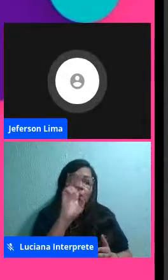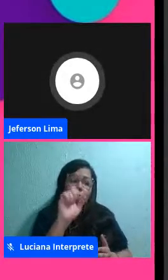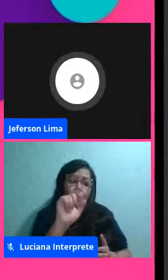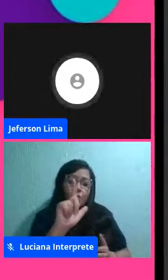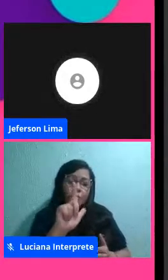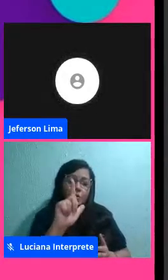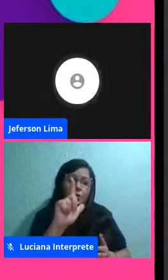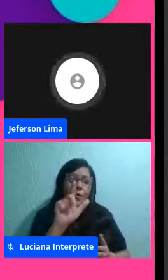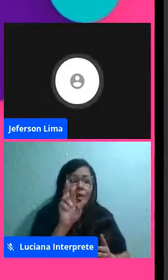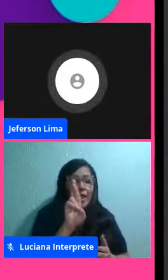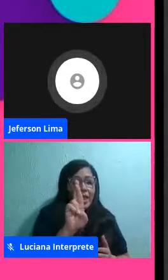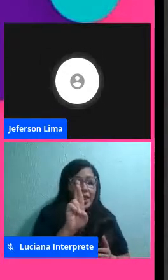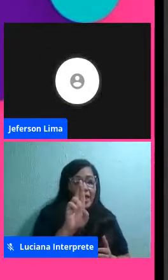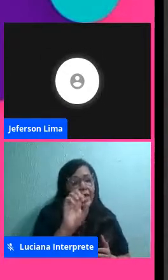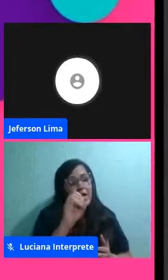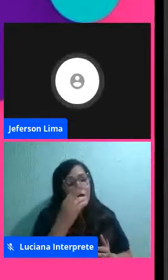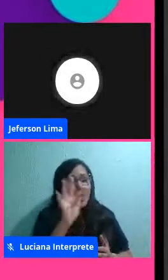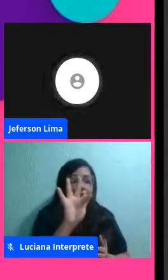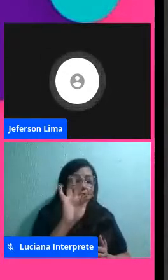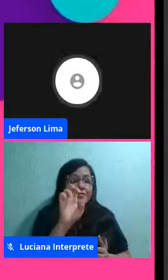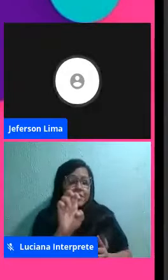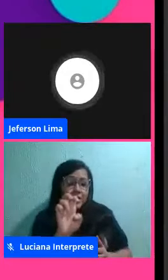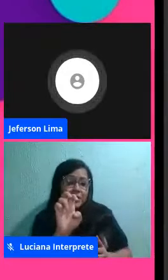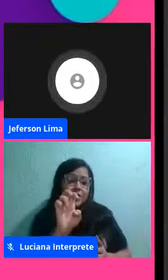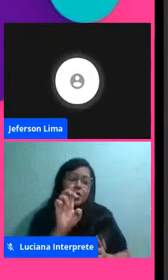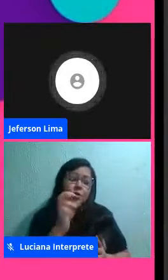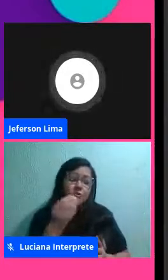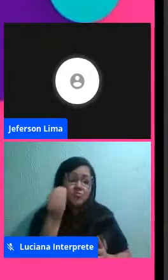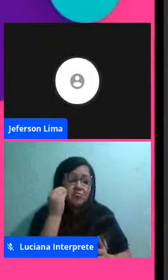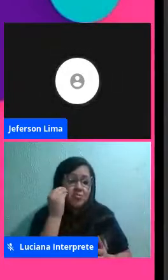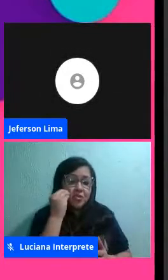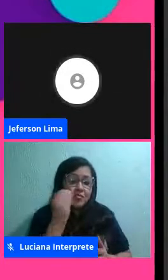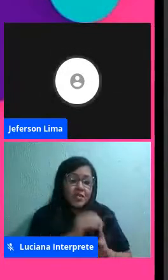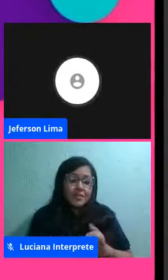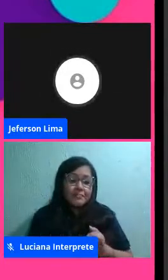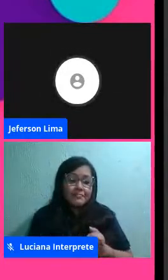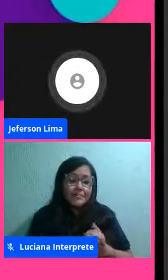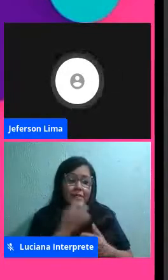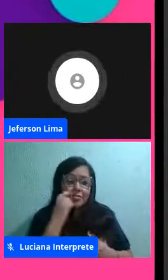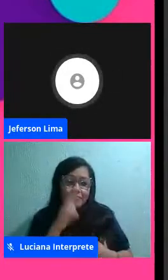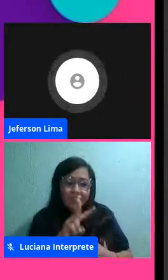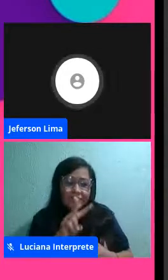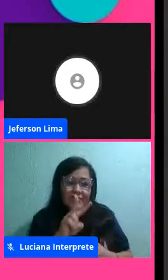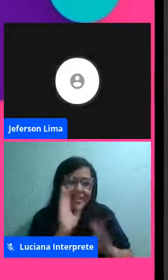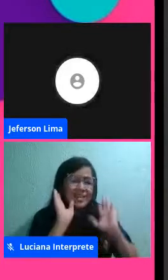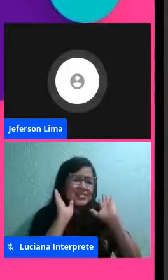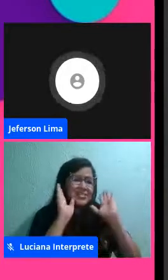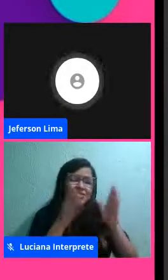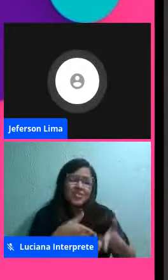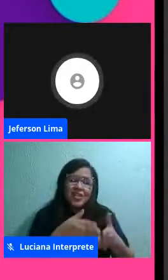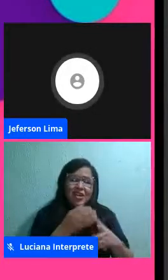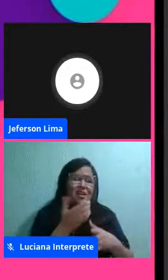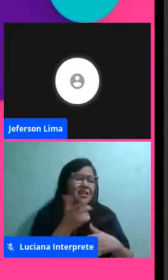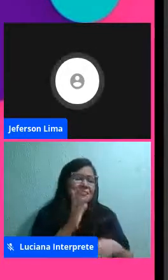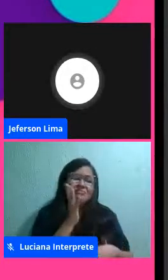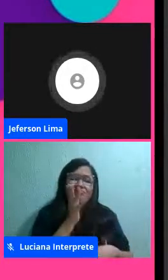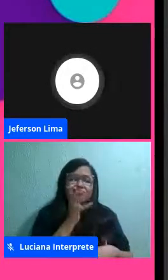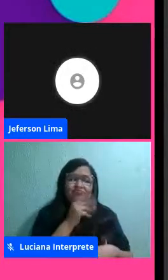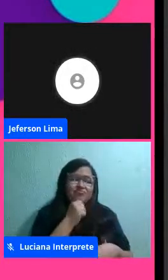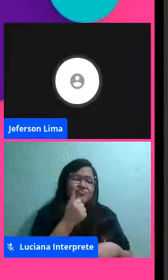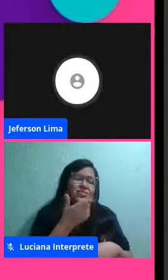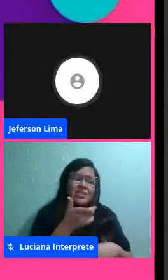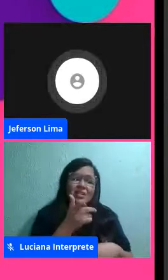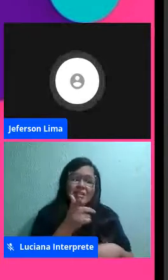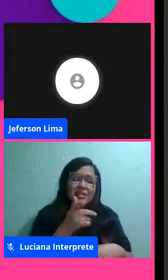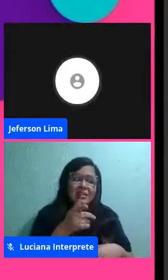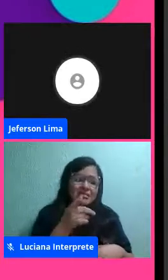API aqui, ó. E como eu falei, né? O ambiente dele tá obsoleto. Porque o Node 8 já foi desativado. Eu posso fazer, porque minha conta é muito